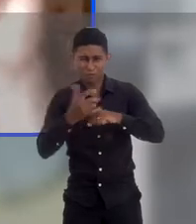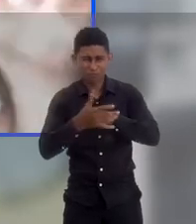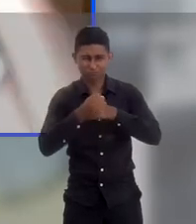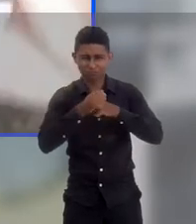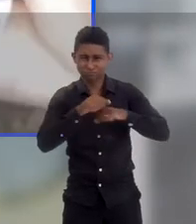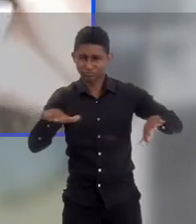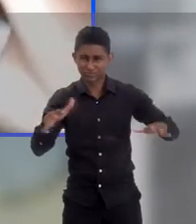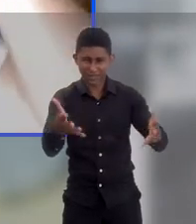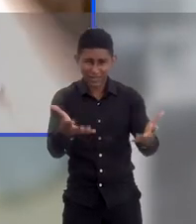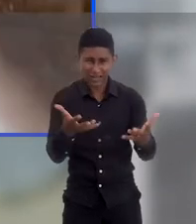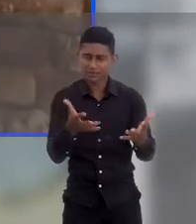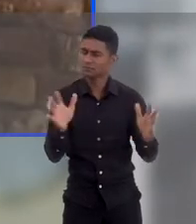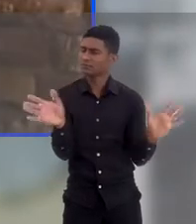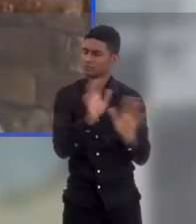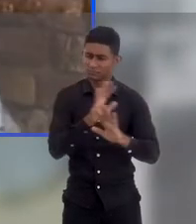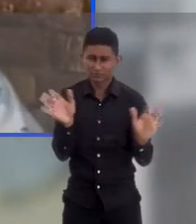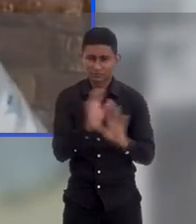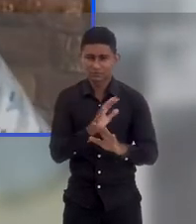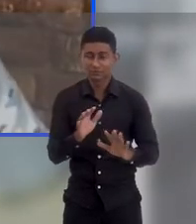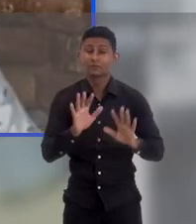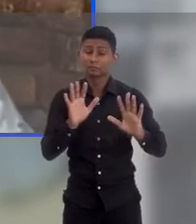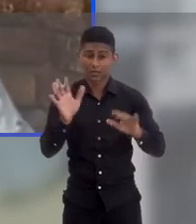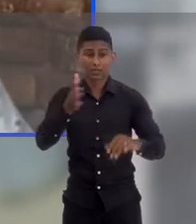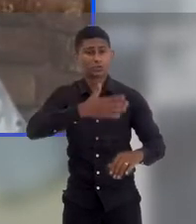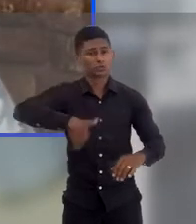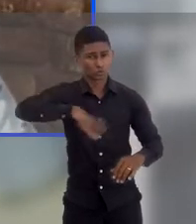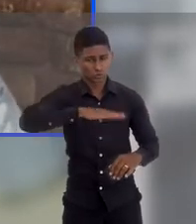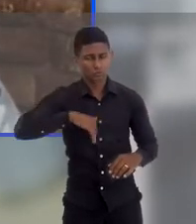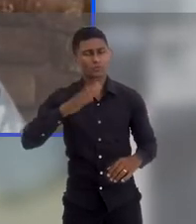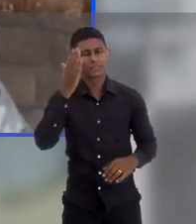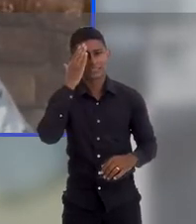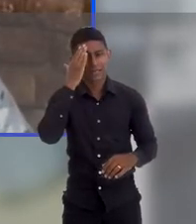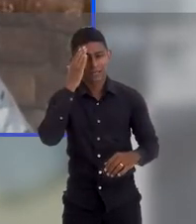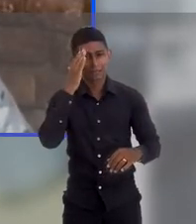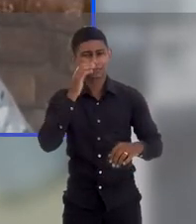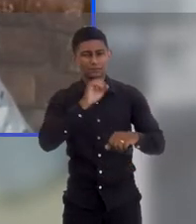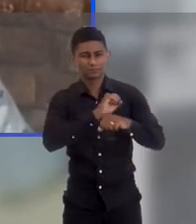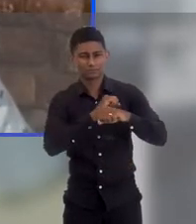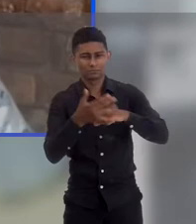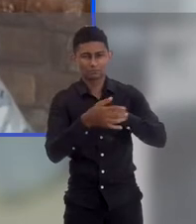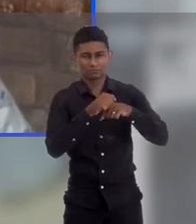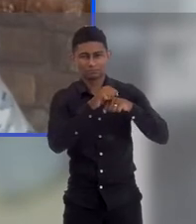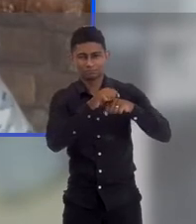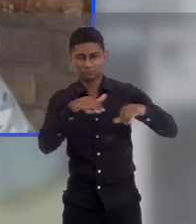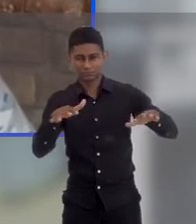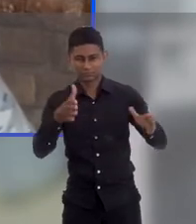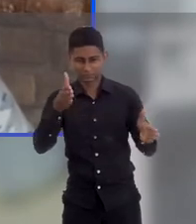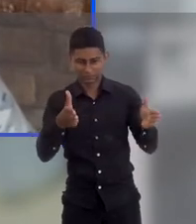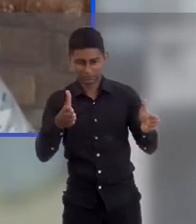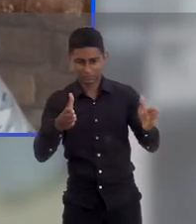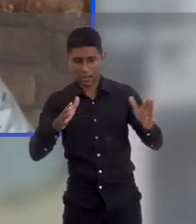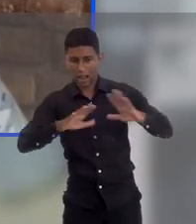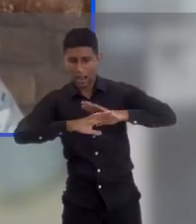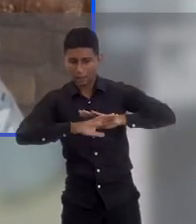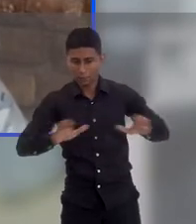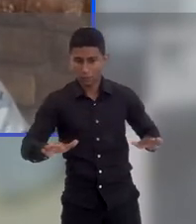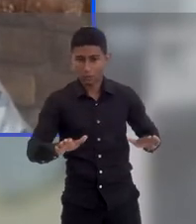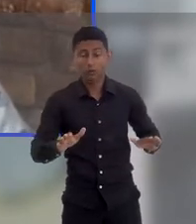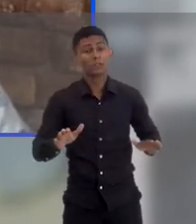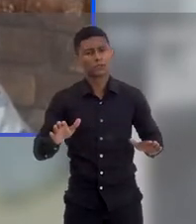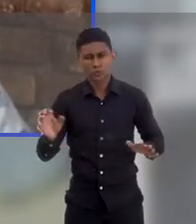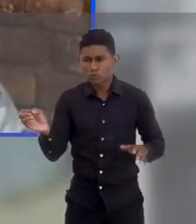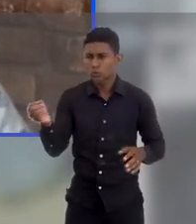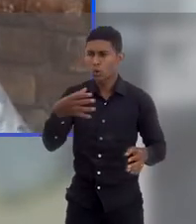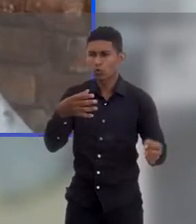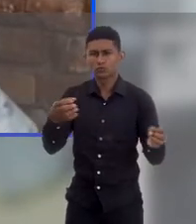todo mundo com uma antena ligada, dizendo: opa, vem aí um tempo novo, de novas relações, e eu espero que a gente vá para um